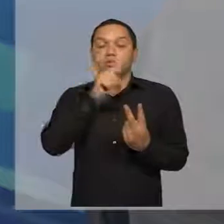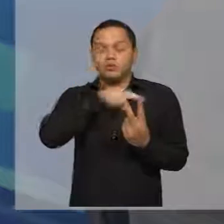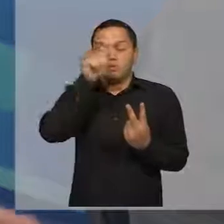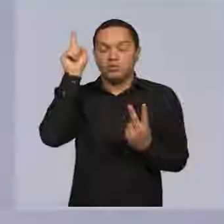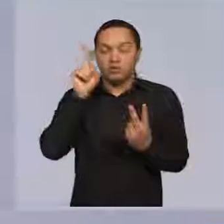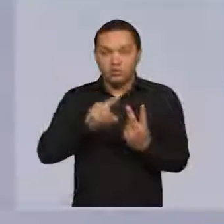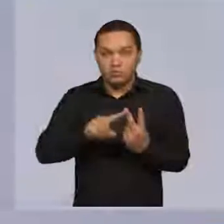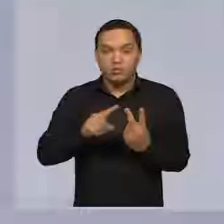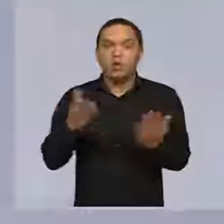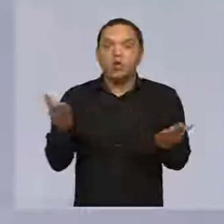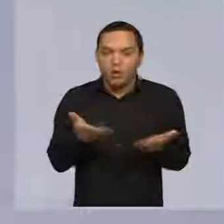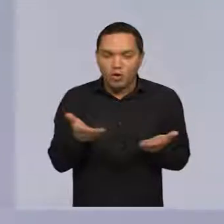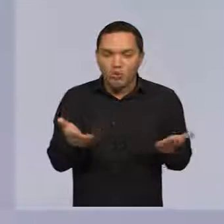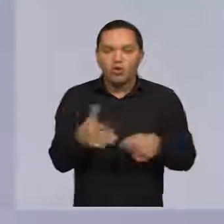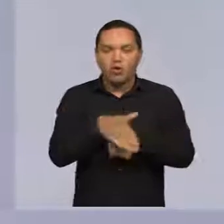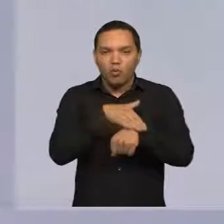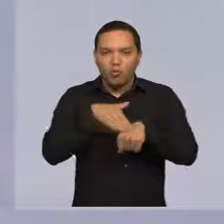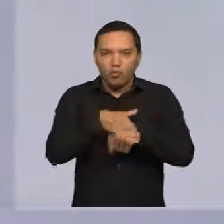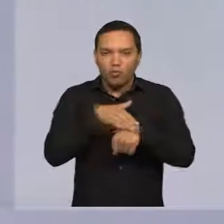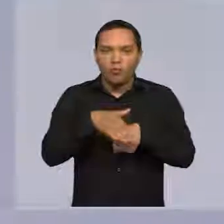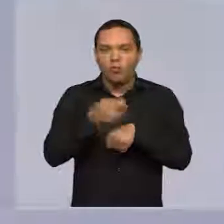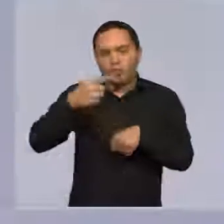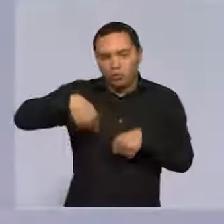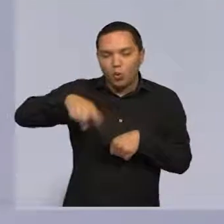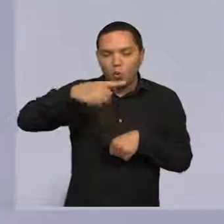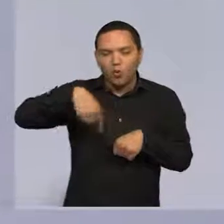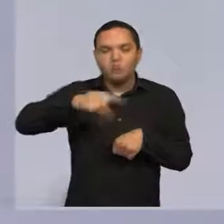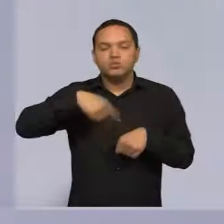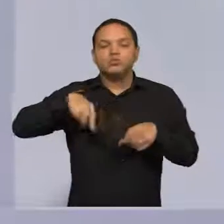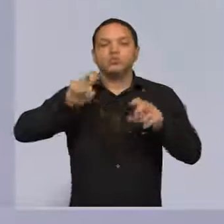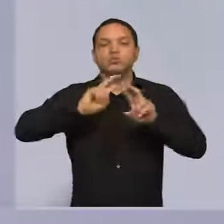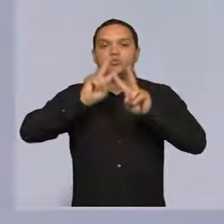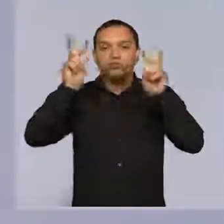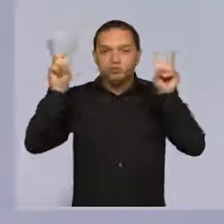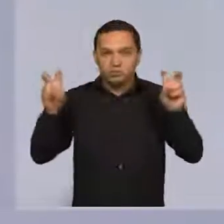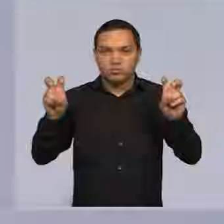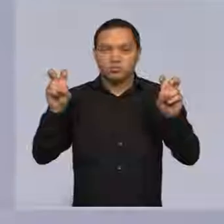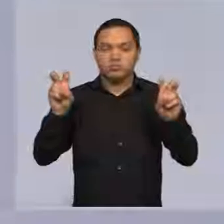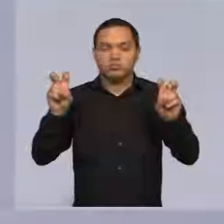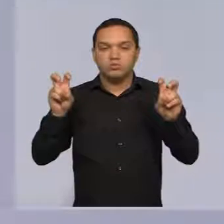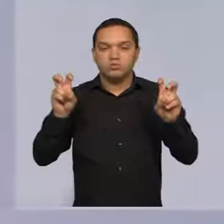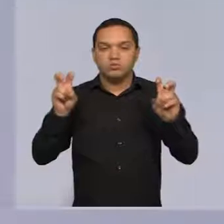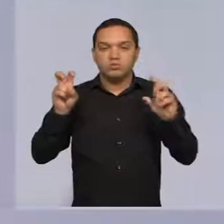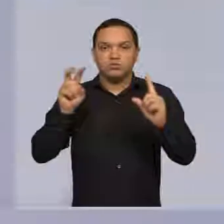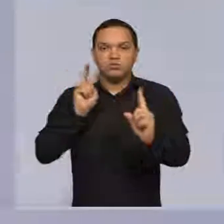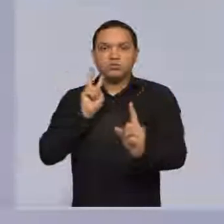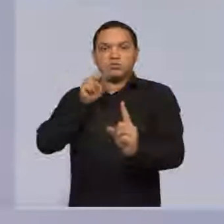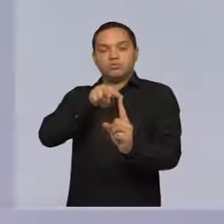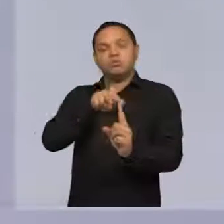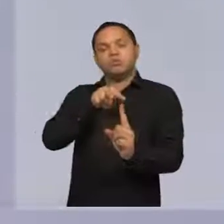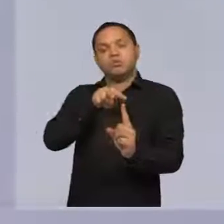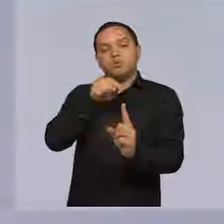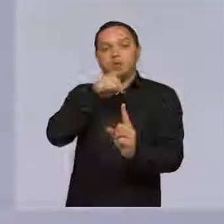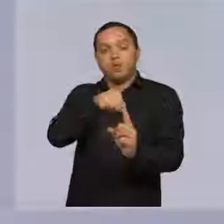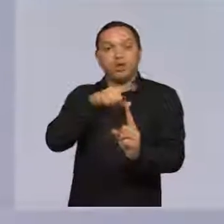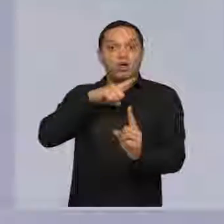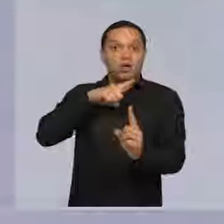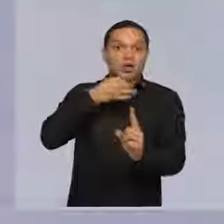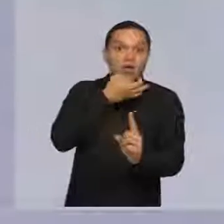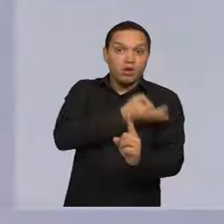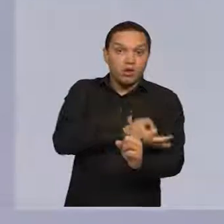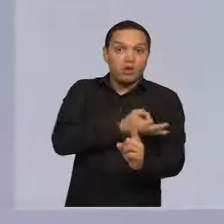Arruda, com os quais nós vamos conversar aqui acerca da percepção